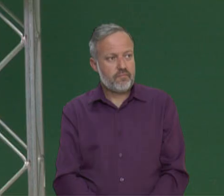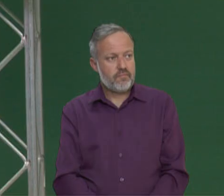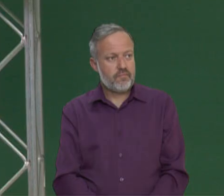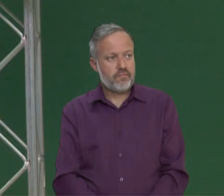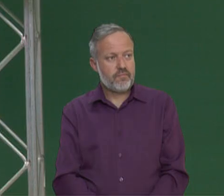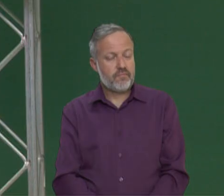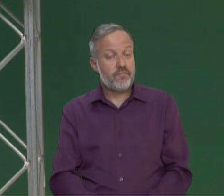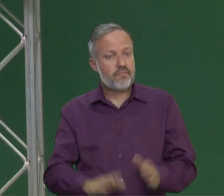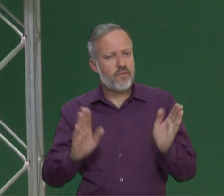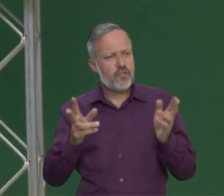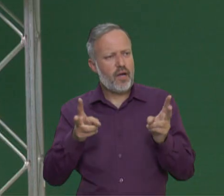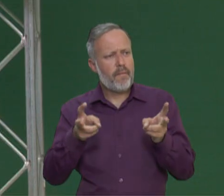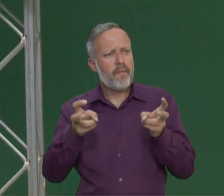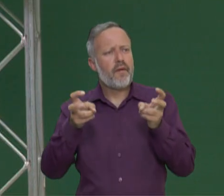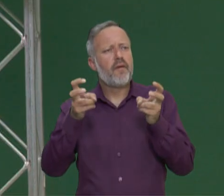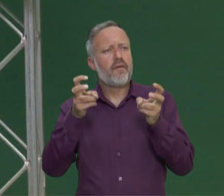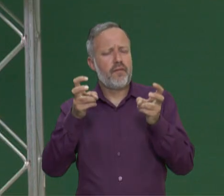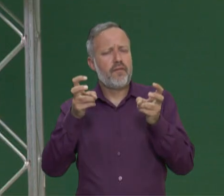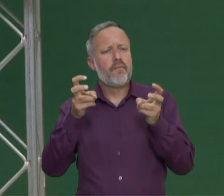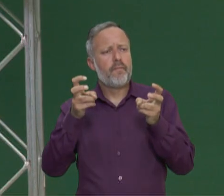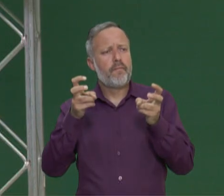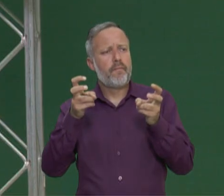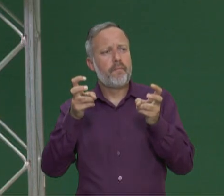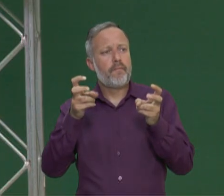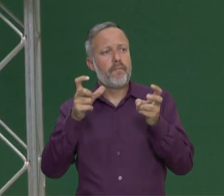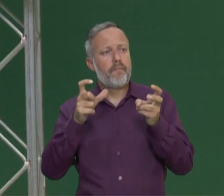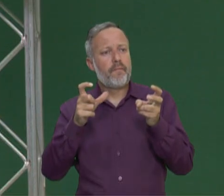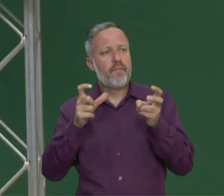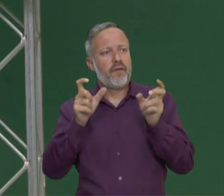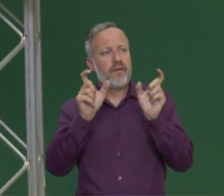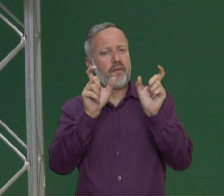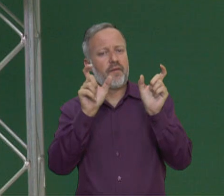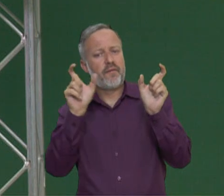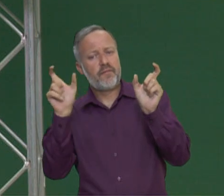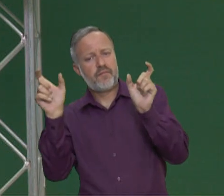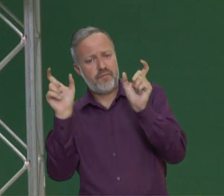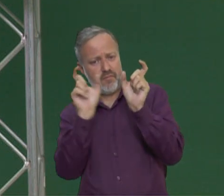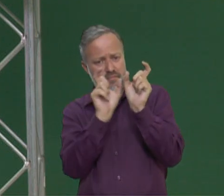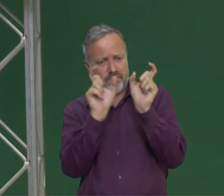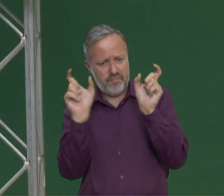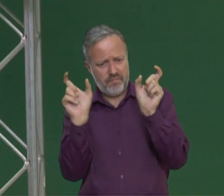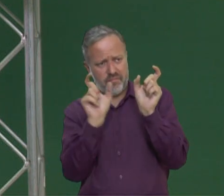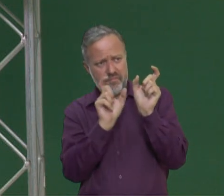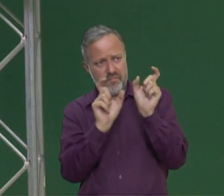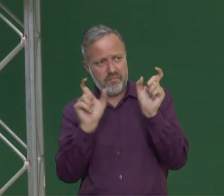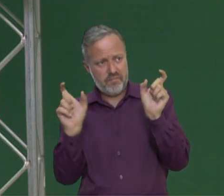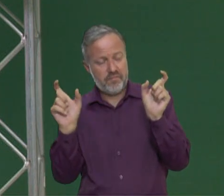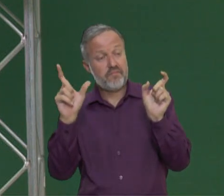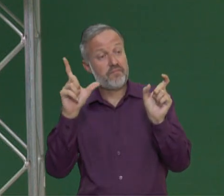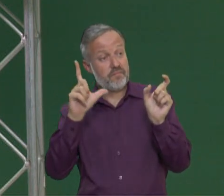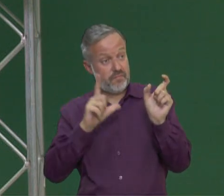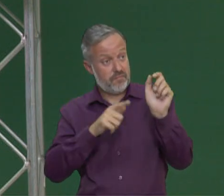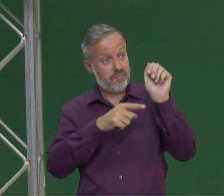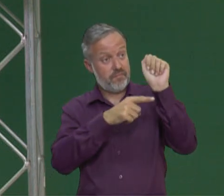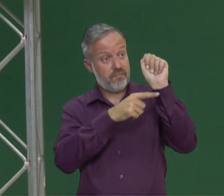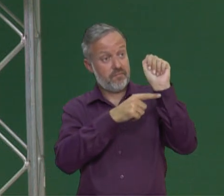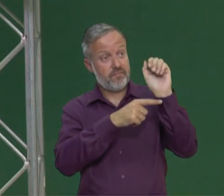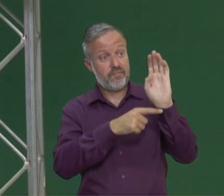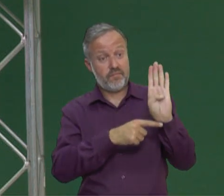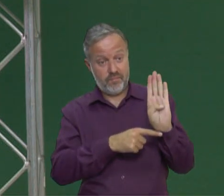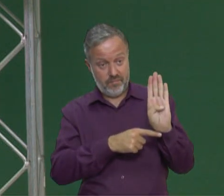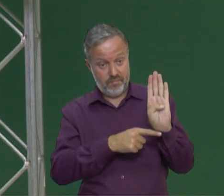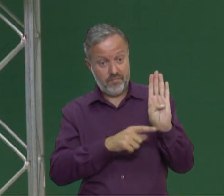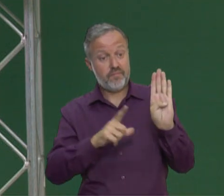Você já deve ter percebido que a estrutura é algo muito importante em pergunta. Aqui, tanto na A quanto na